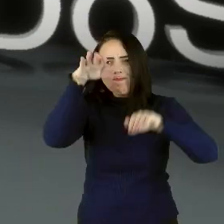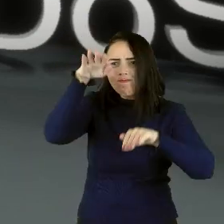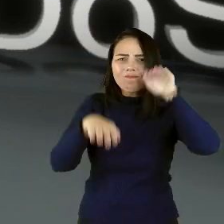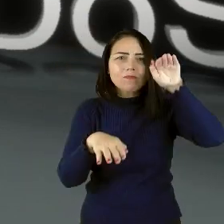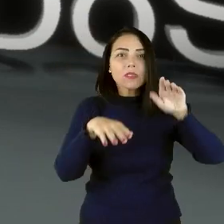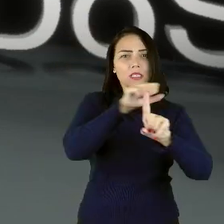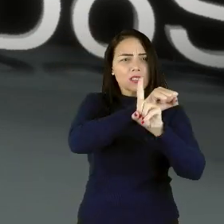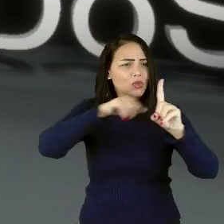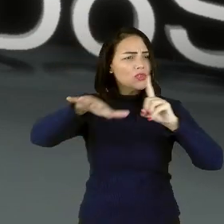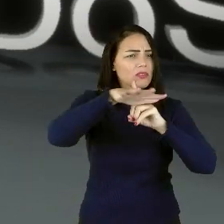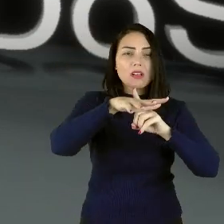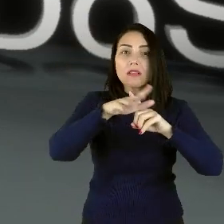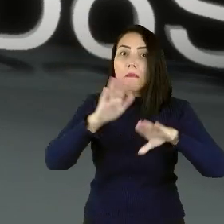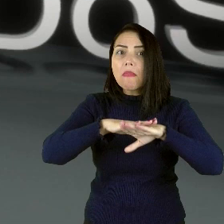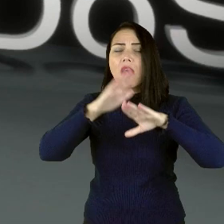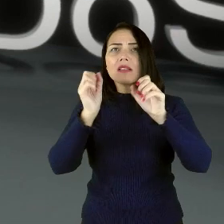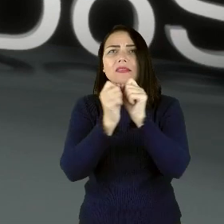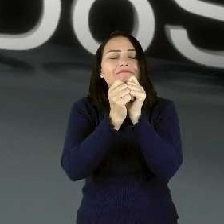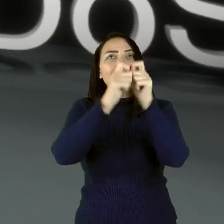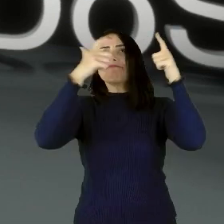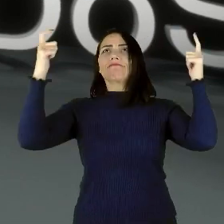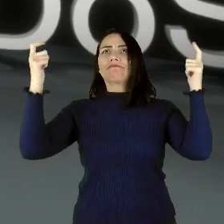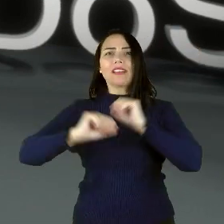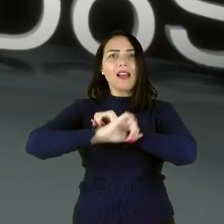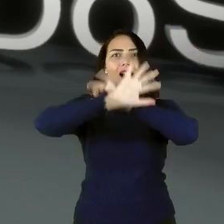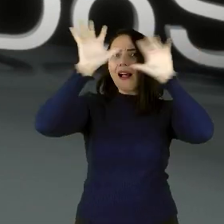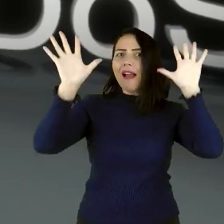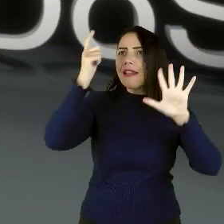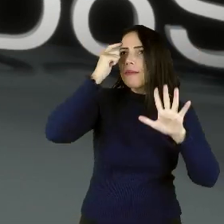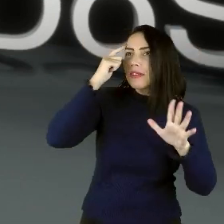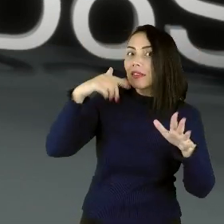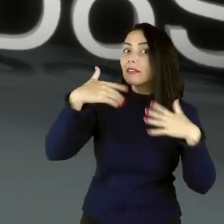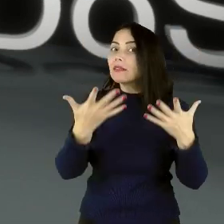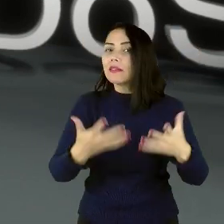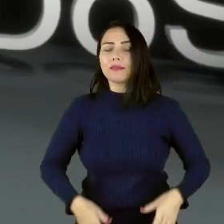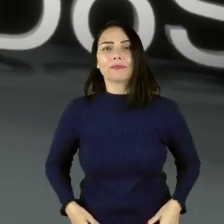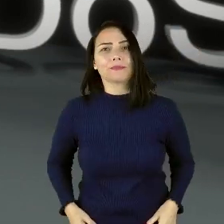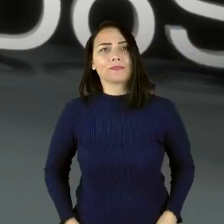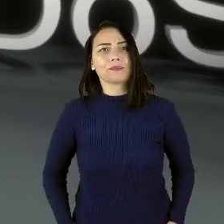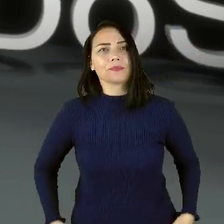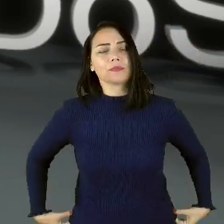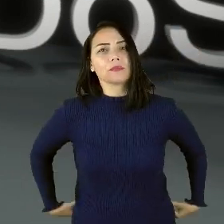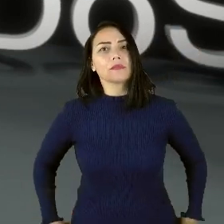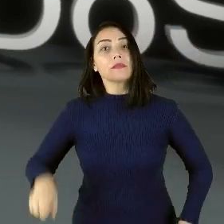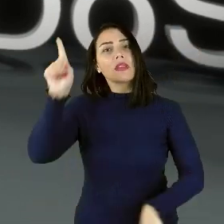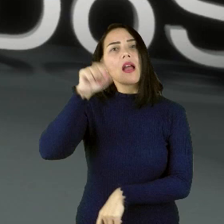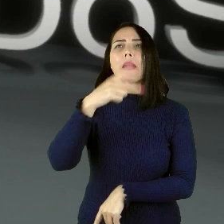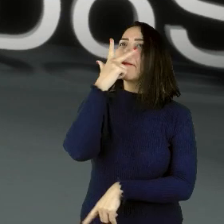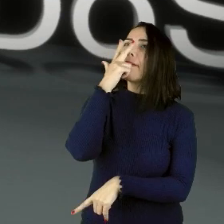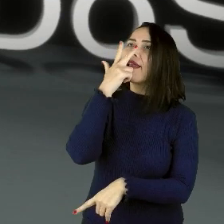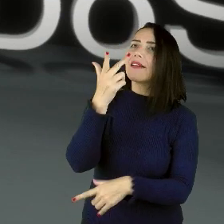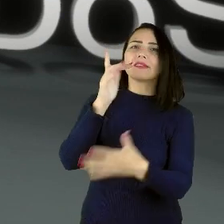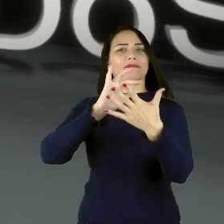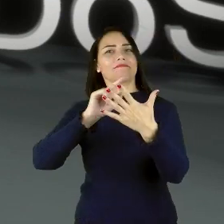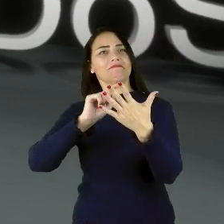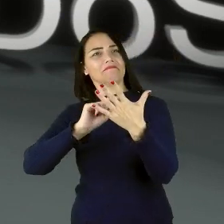uma sociedade, mais explícito é esse pensamento. Trazendo isso para a academia, é a metáfora das camadas de cebola do